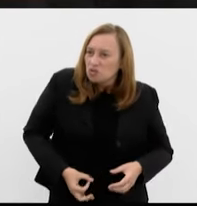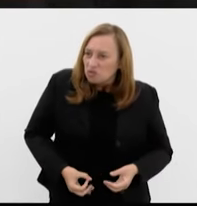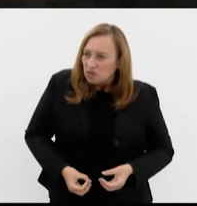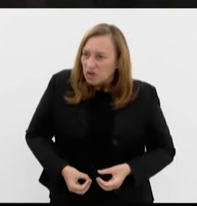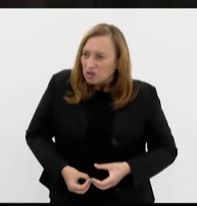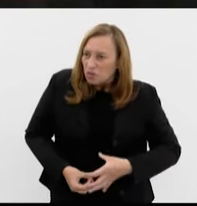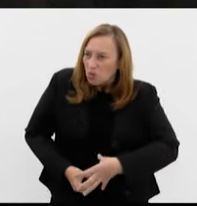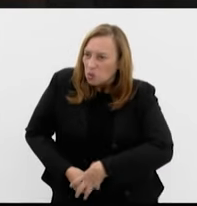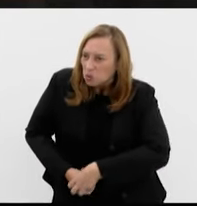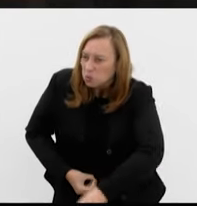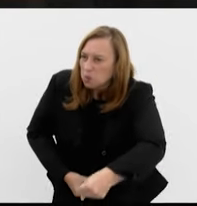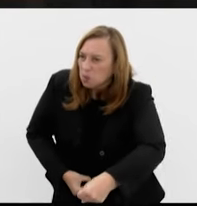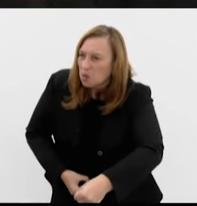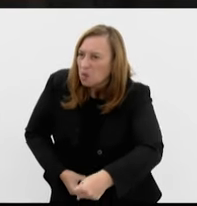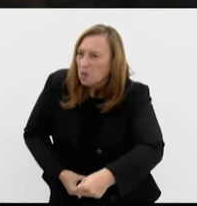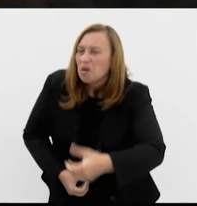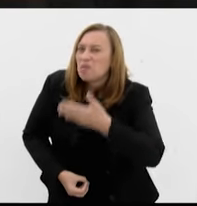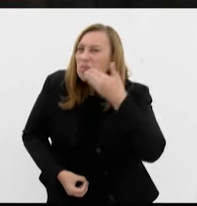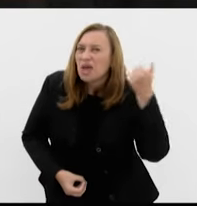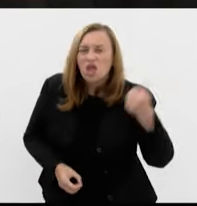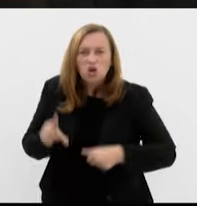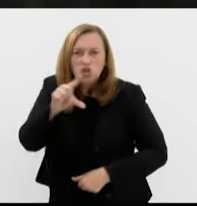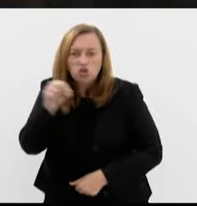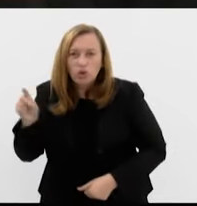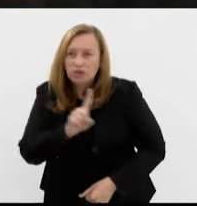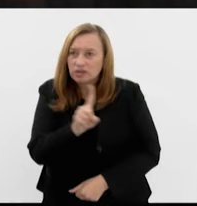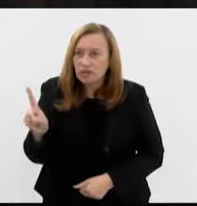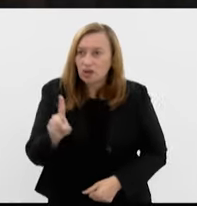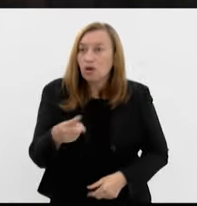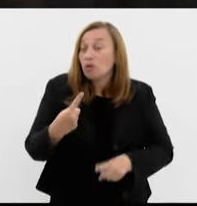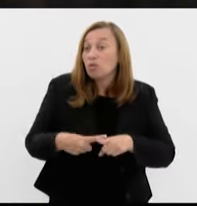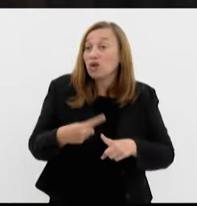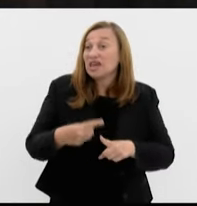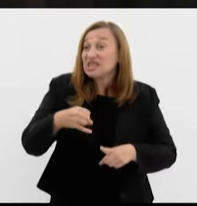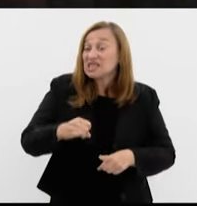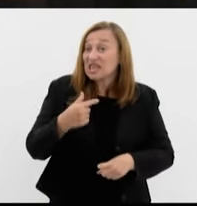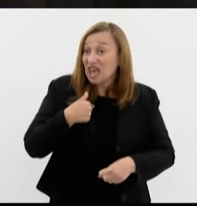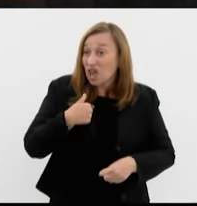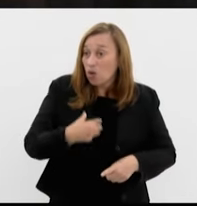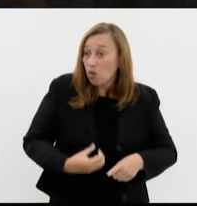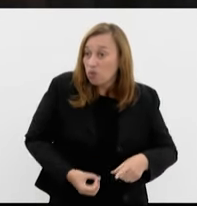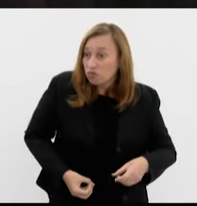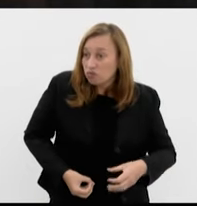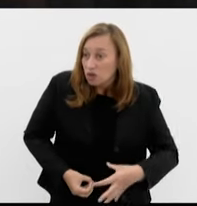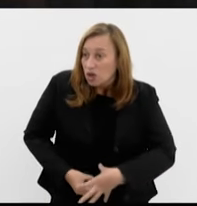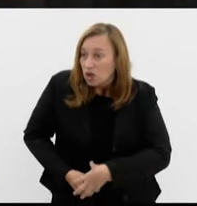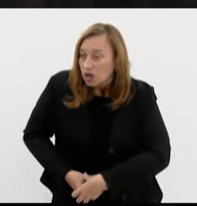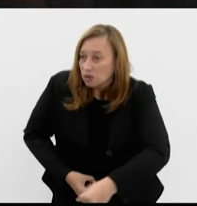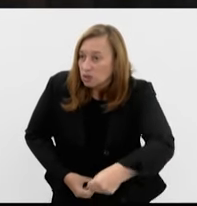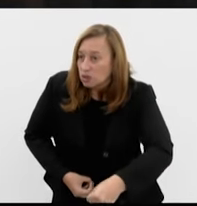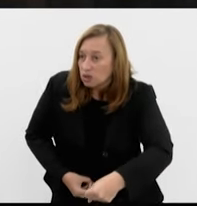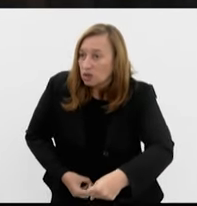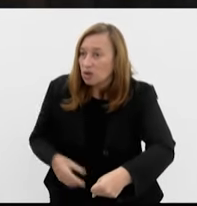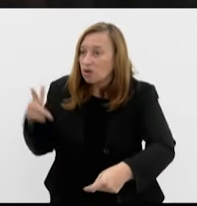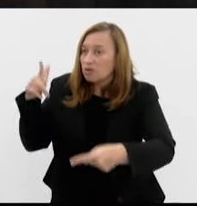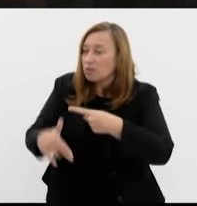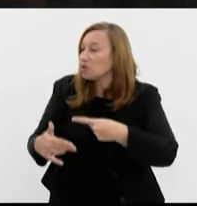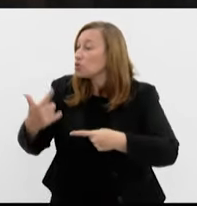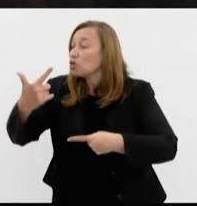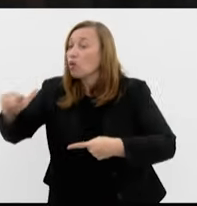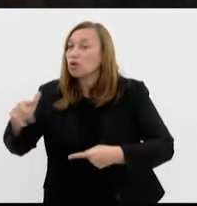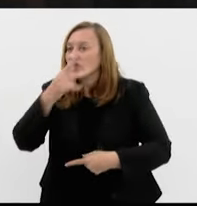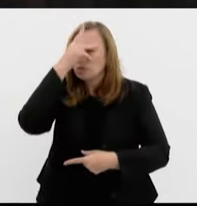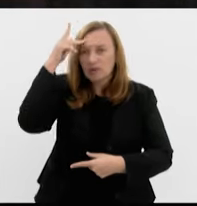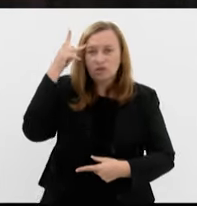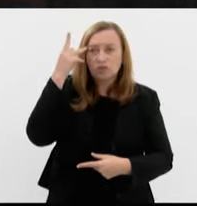a melhor e nunca será a melhor decisão porque quando eu faço isso eu impeço inclusive que outros pais e mães que hoje não